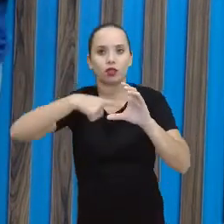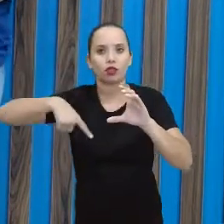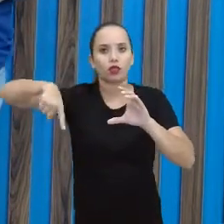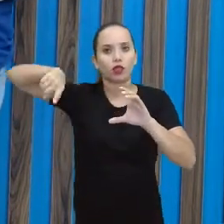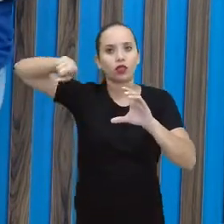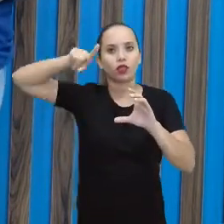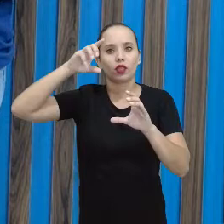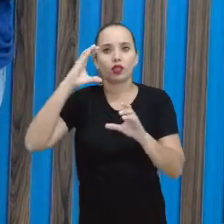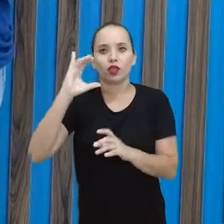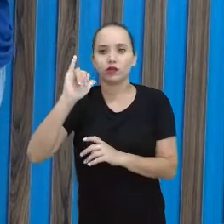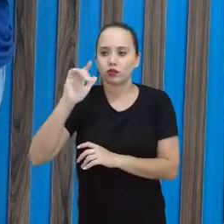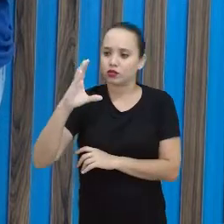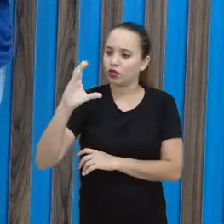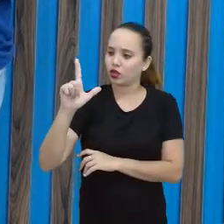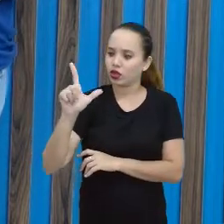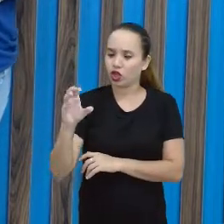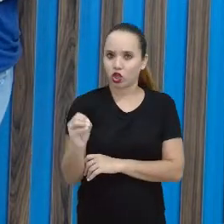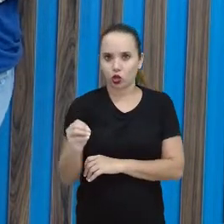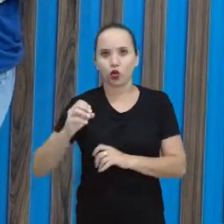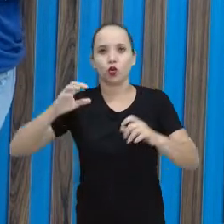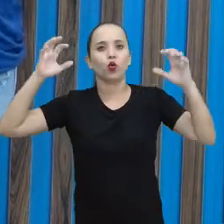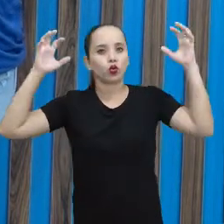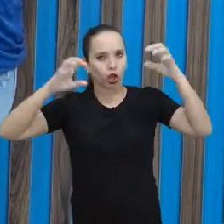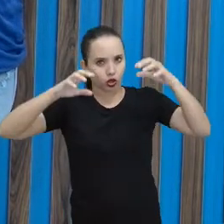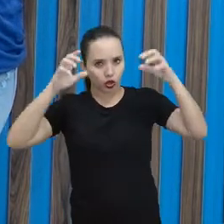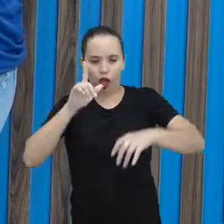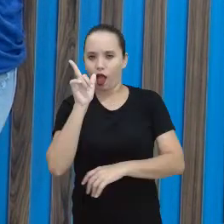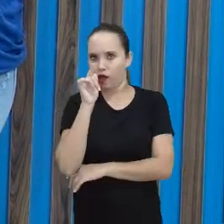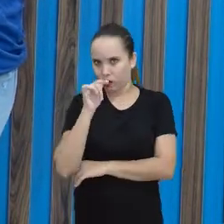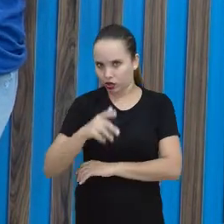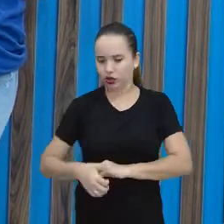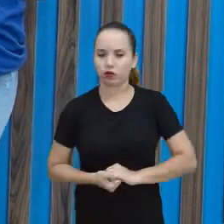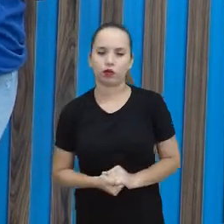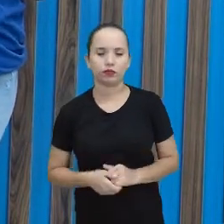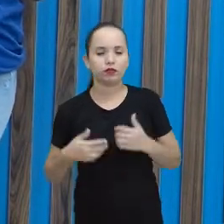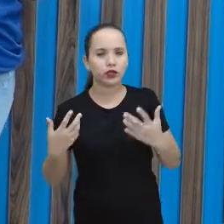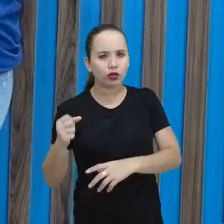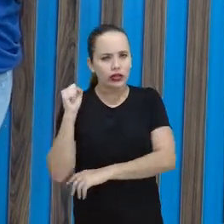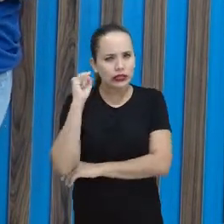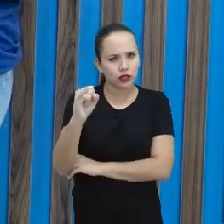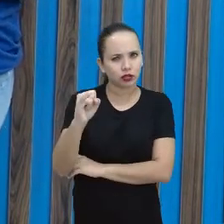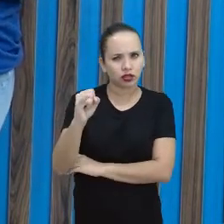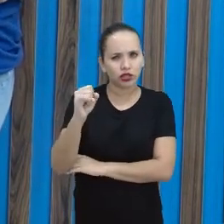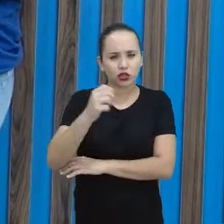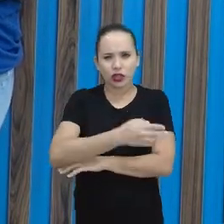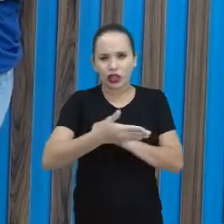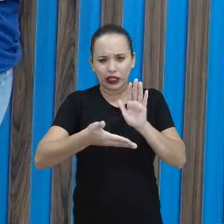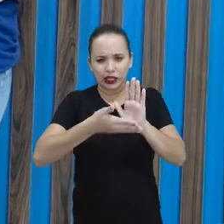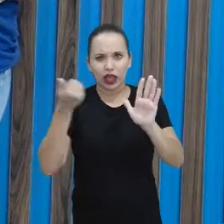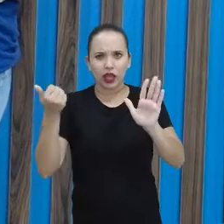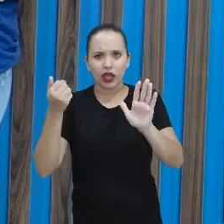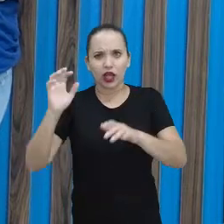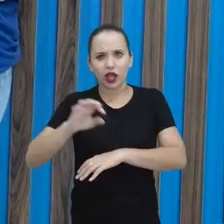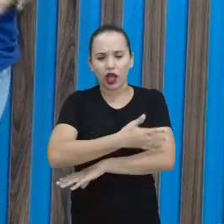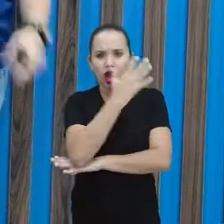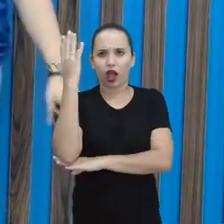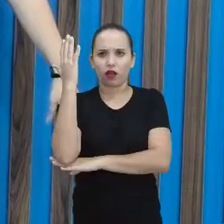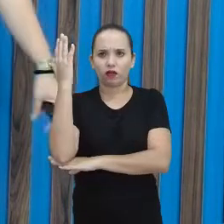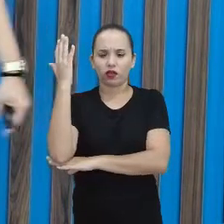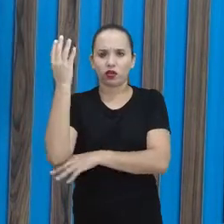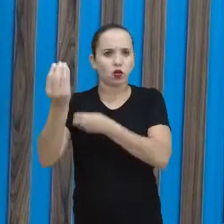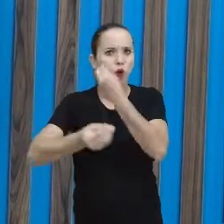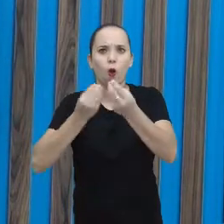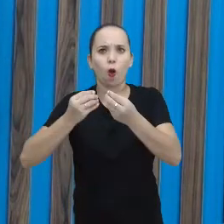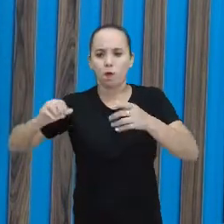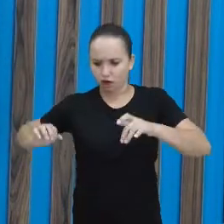traz a nossa água de volta para a terra, tá? Então, se a gente desmata a Amazônia, o que é que vai acontecer com esse ciclo?